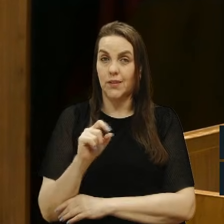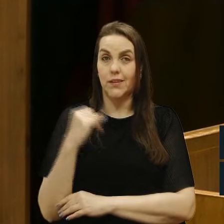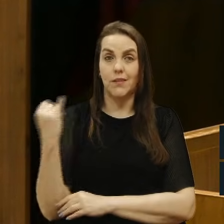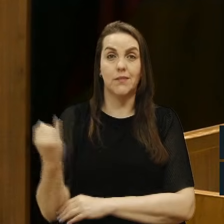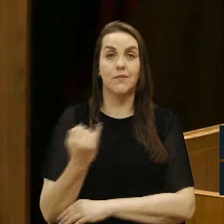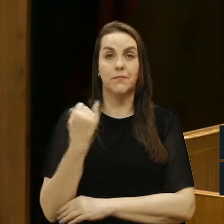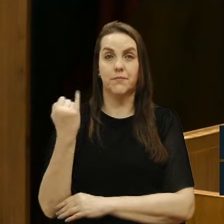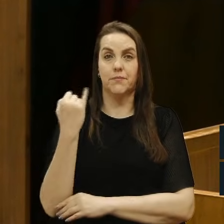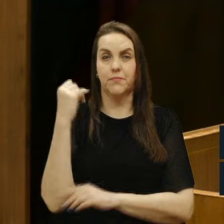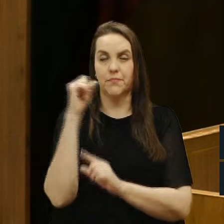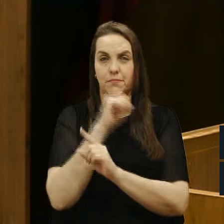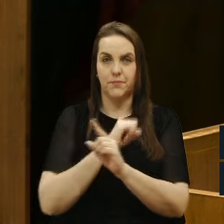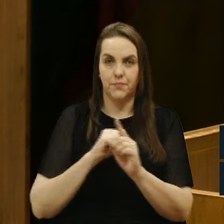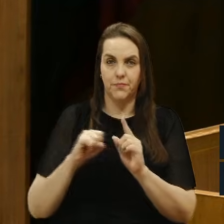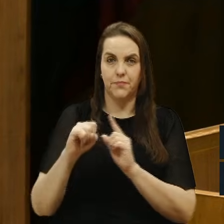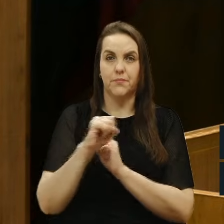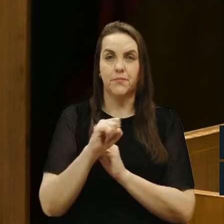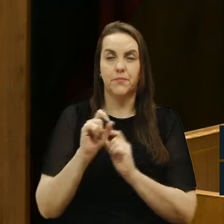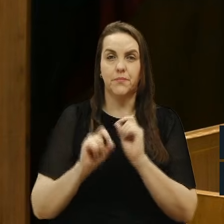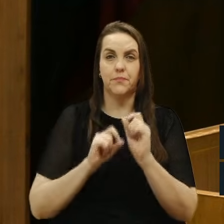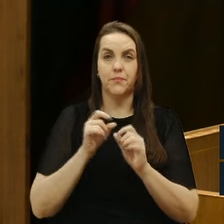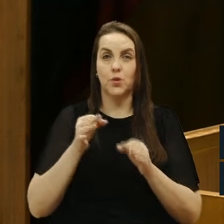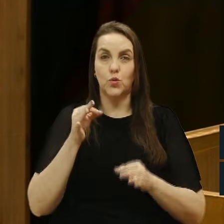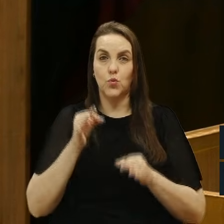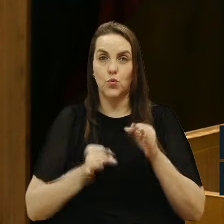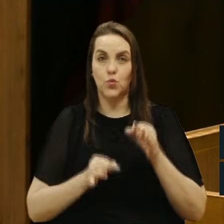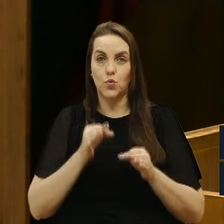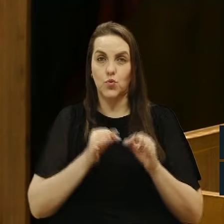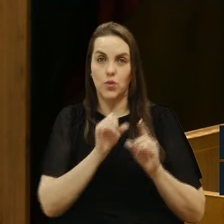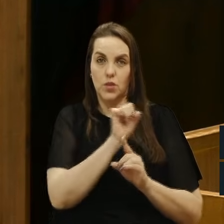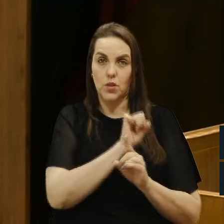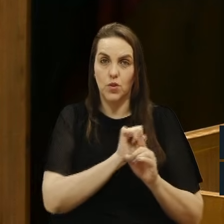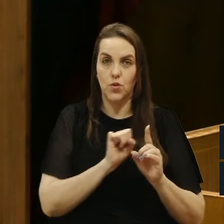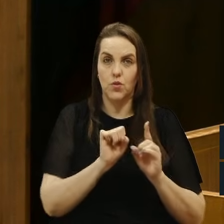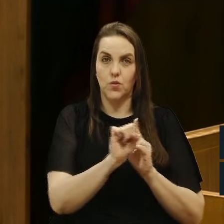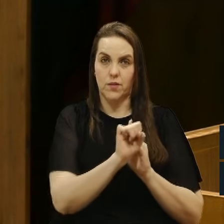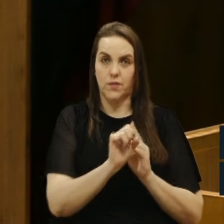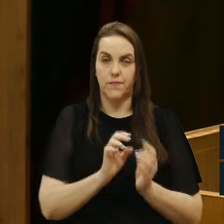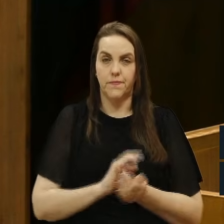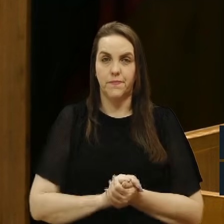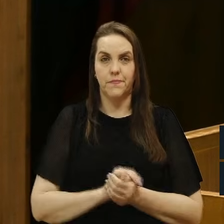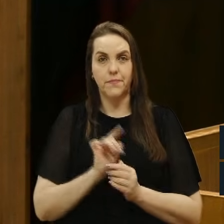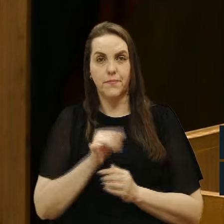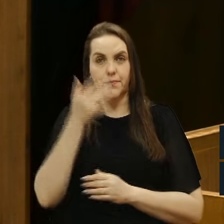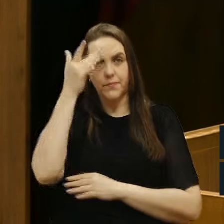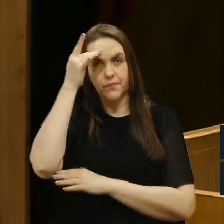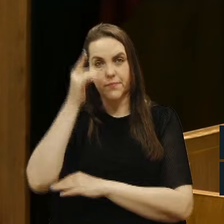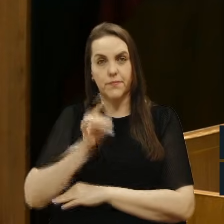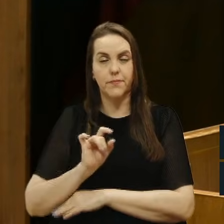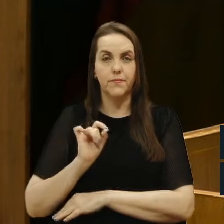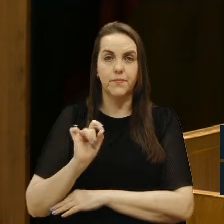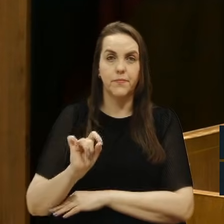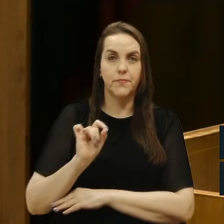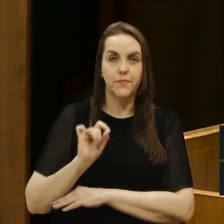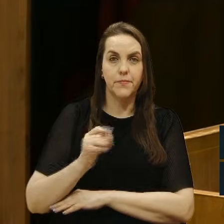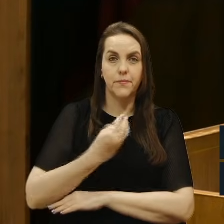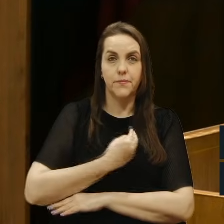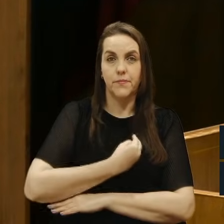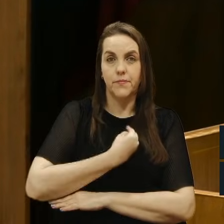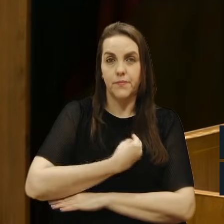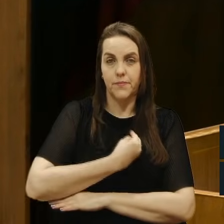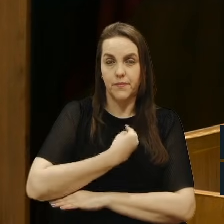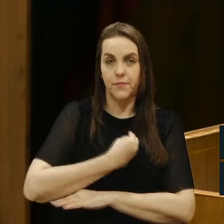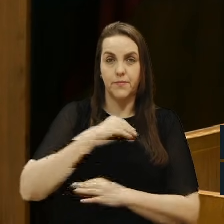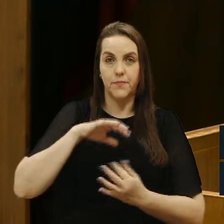nossa sociedade, que é justiça social, que é a gente entender que vivemos